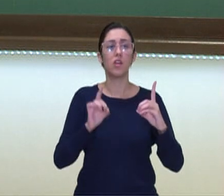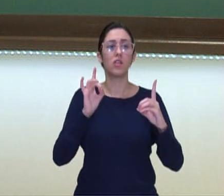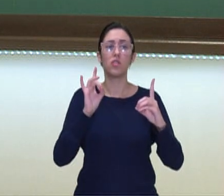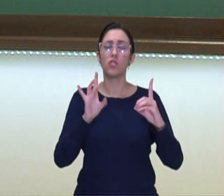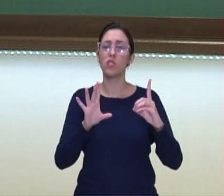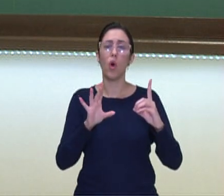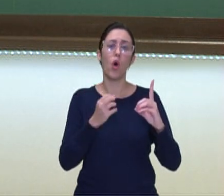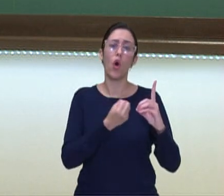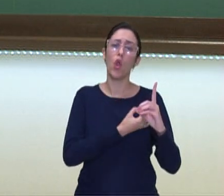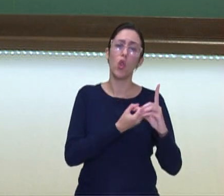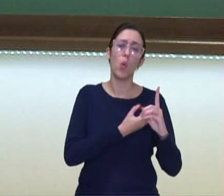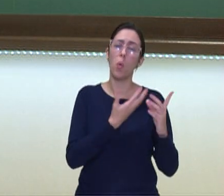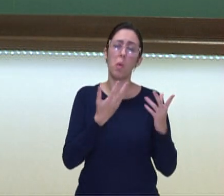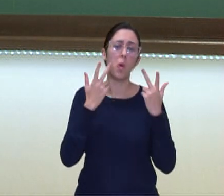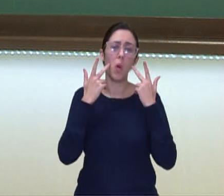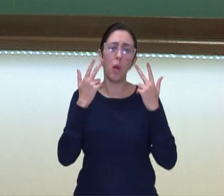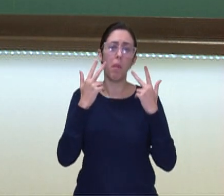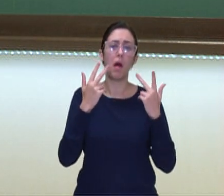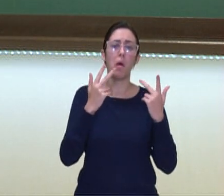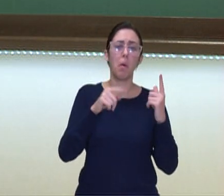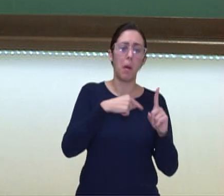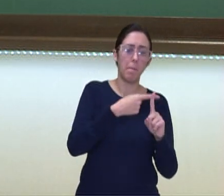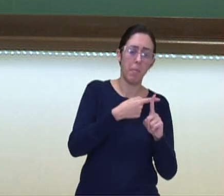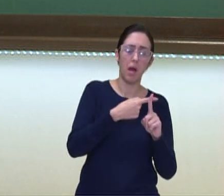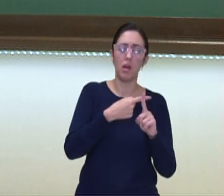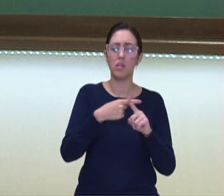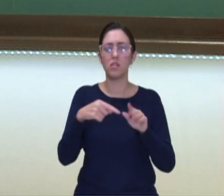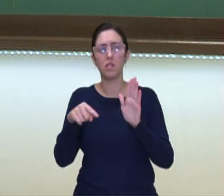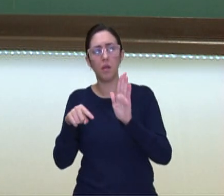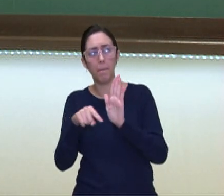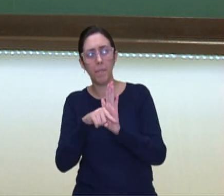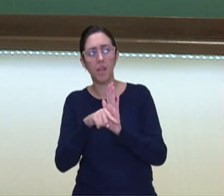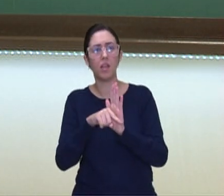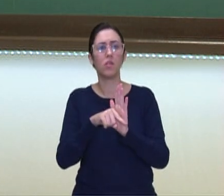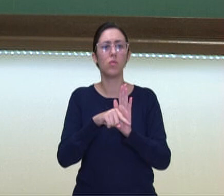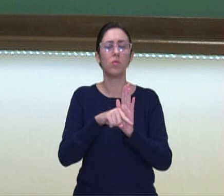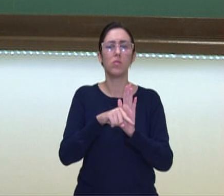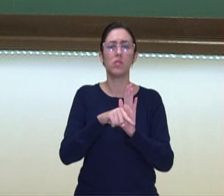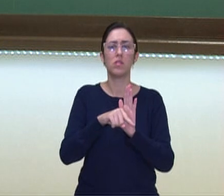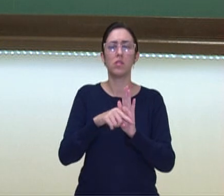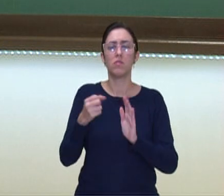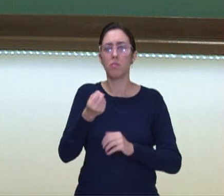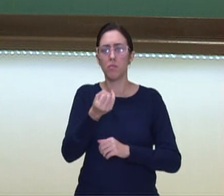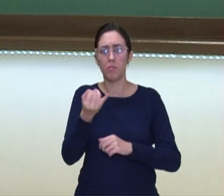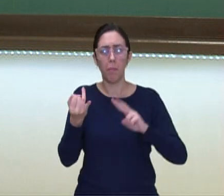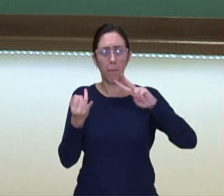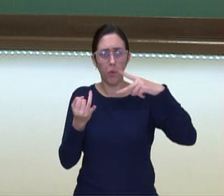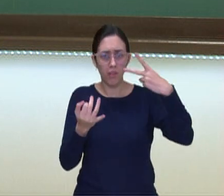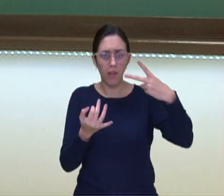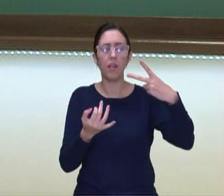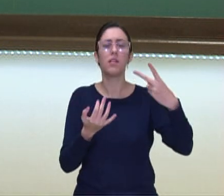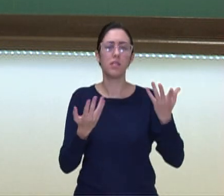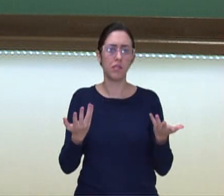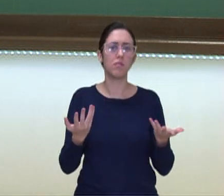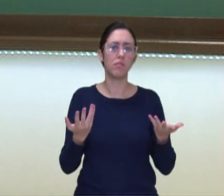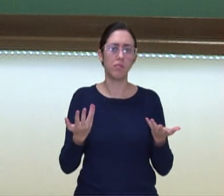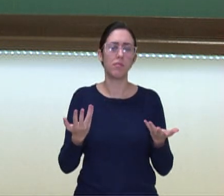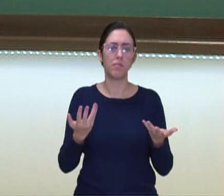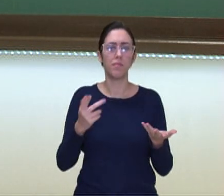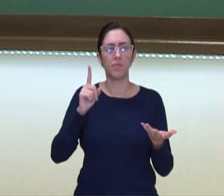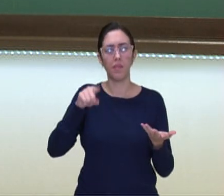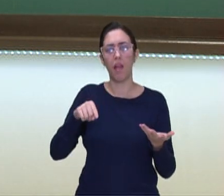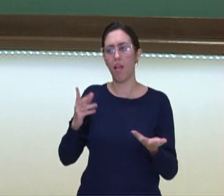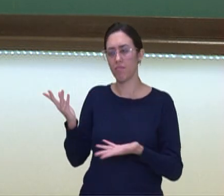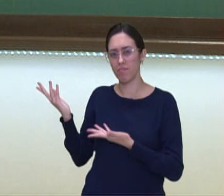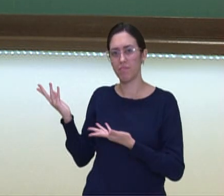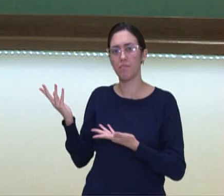O mais, o menos, o vezes, o mais, o menos e a divisão e a potência. Então eu tenho uma expressão numérica. Então qual